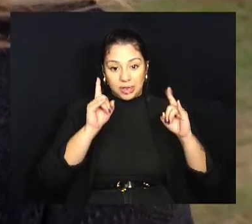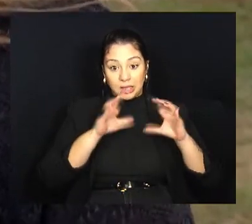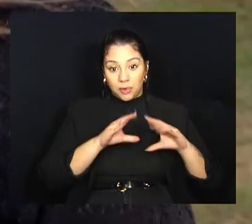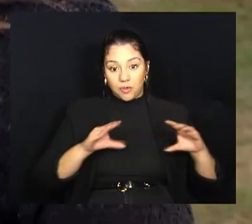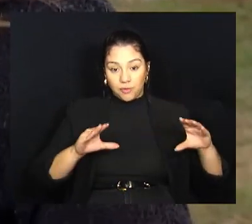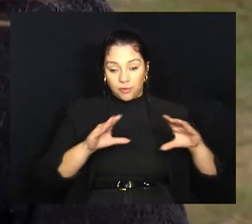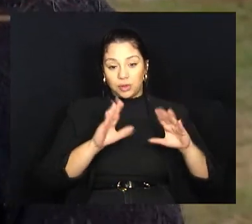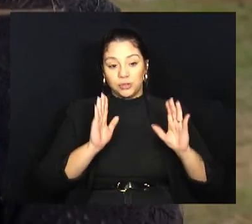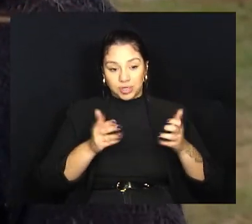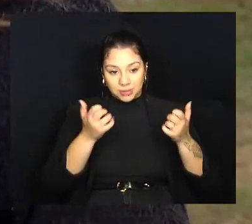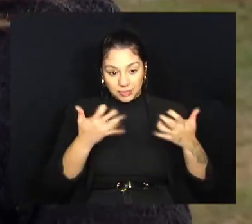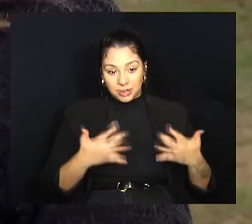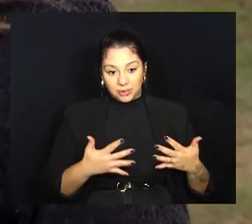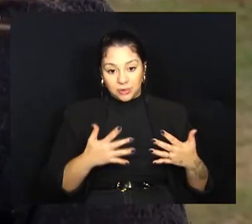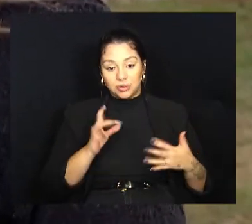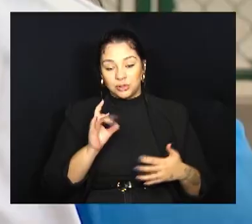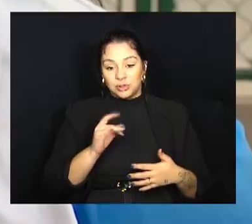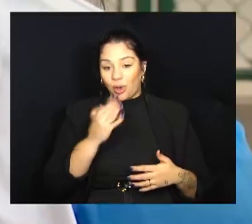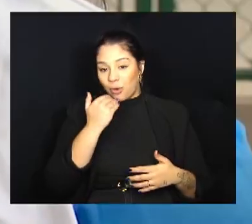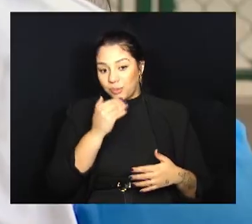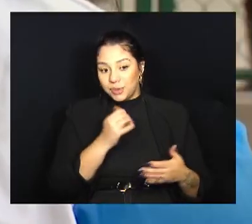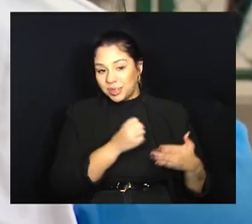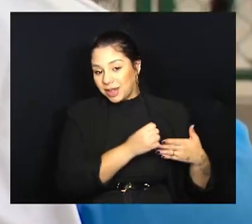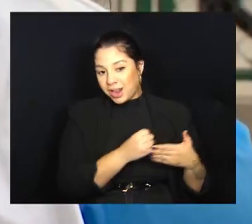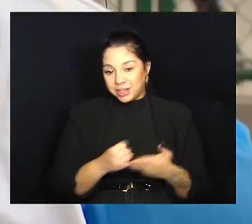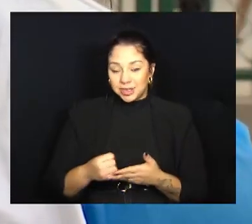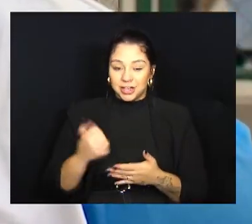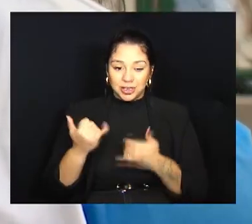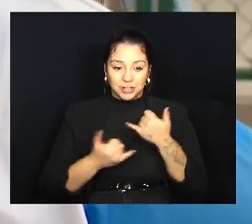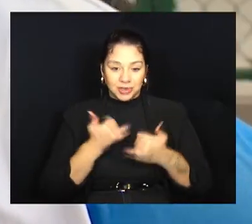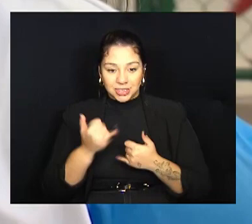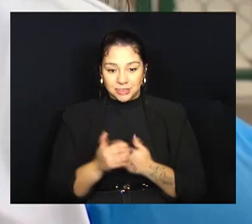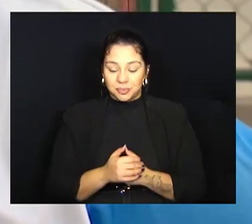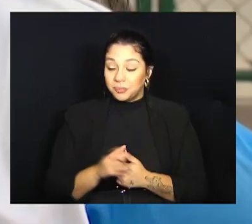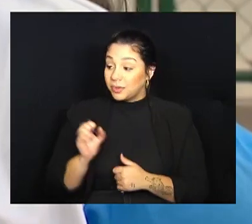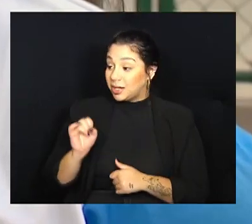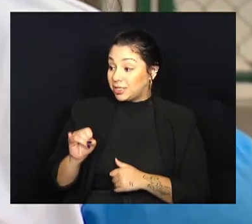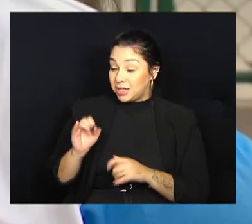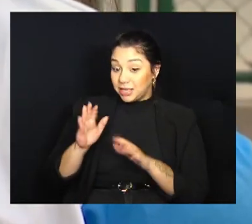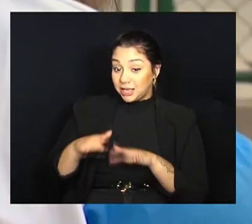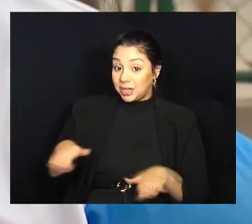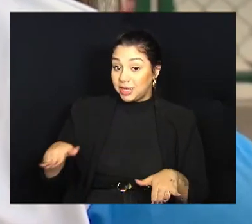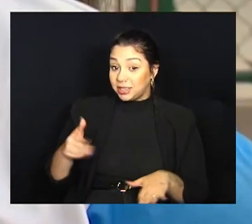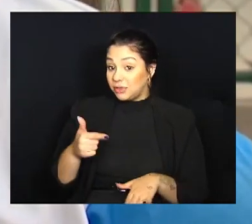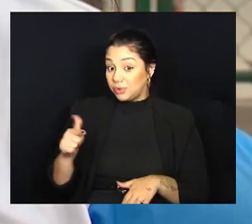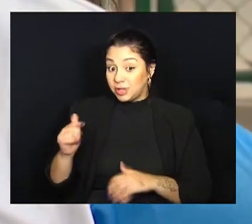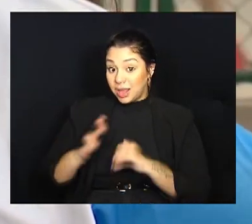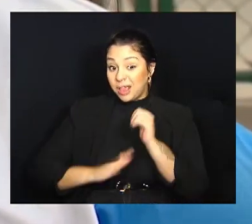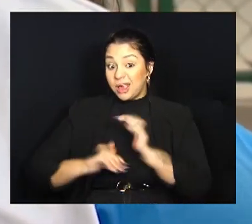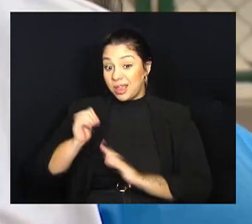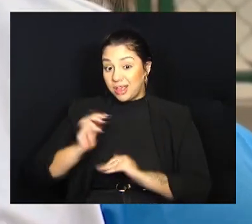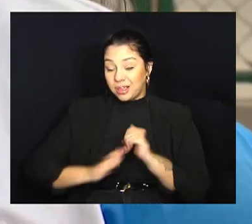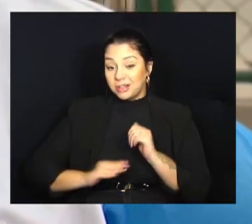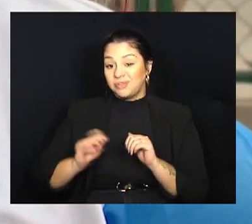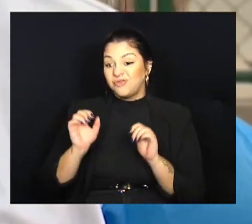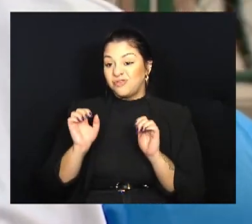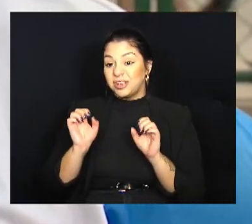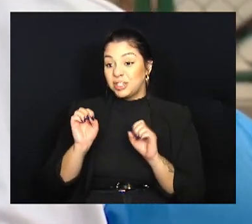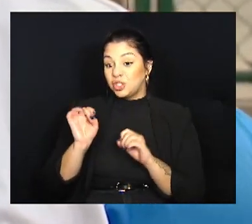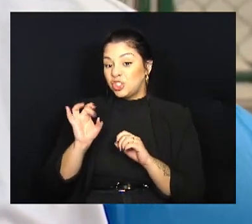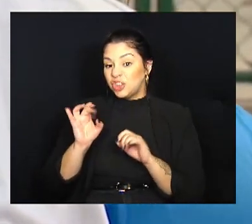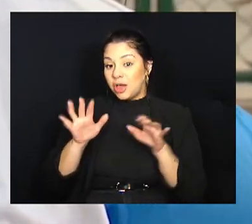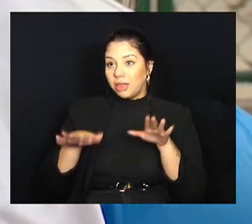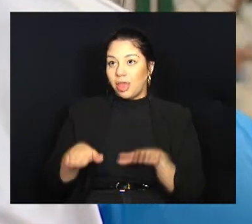como você falou, e se divertindo muito. Então as crianças, se elas não têm esse tipo de atividade, elas ficam em casa, presas no